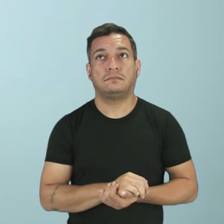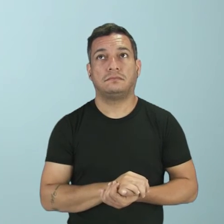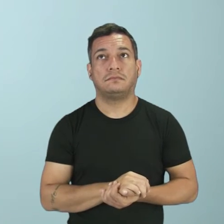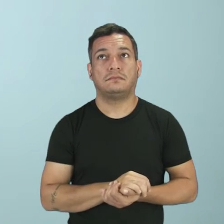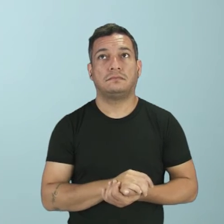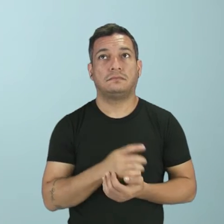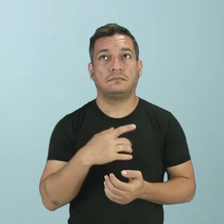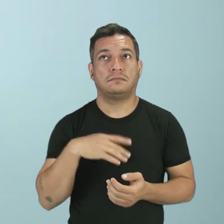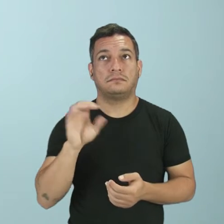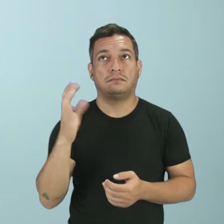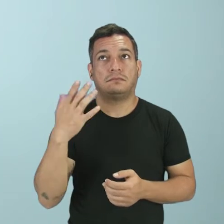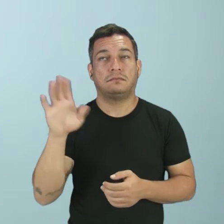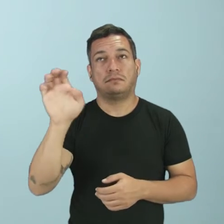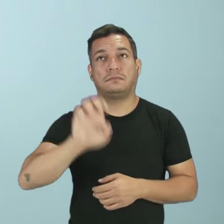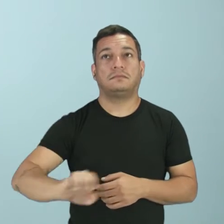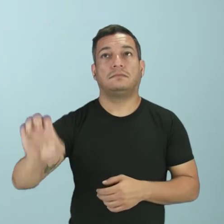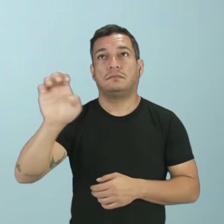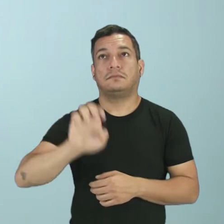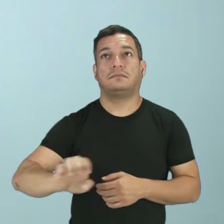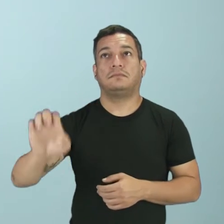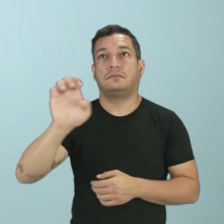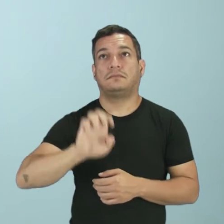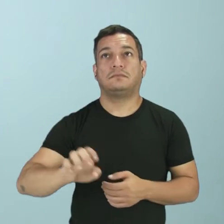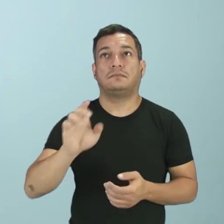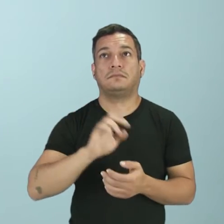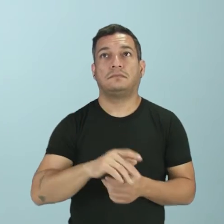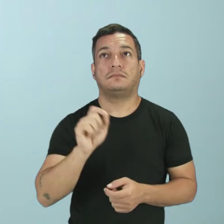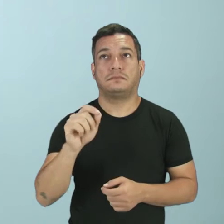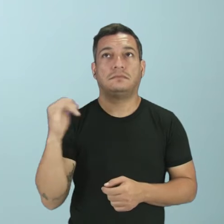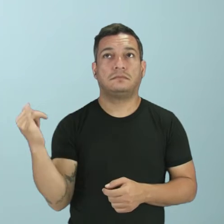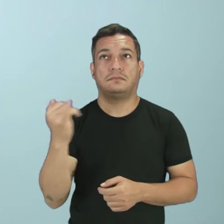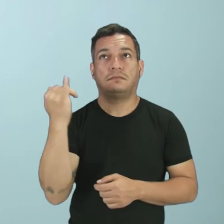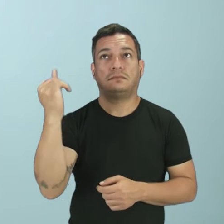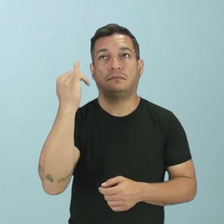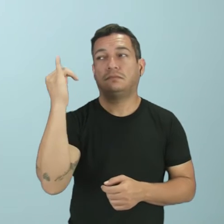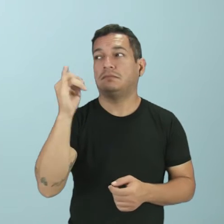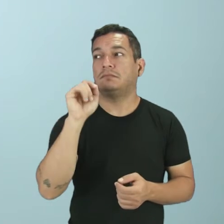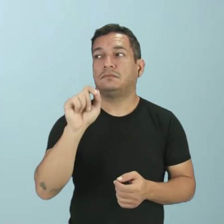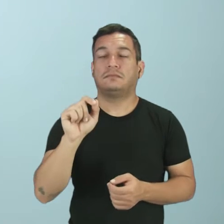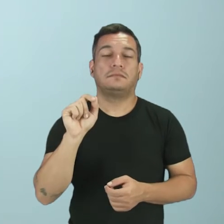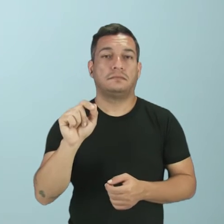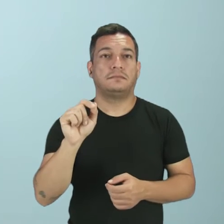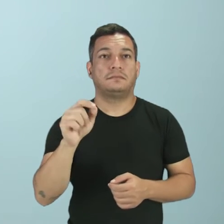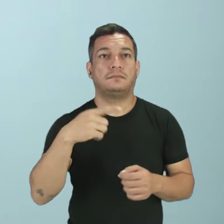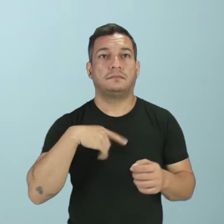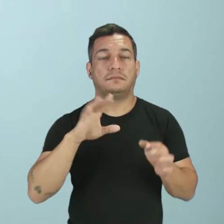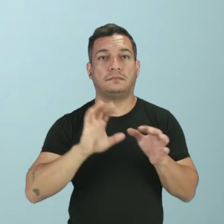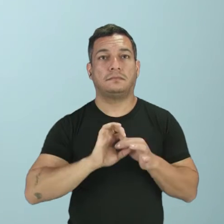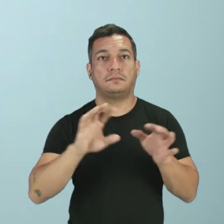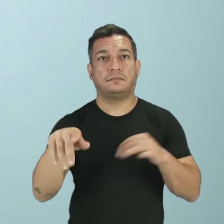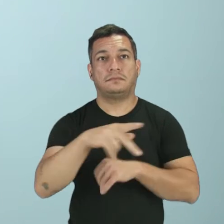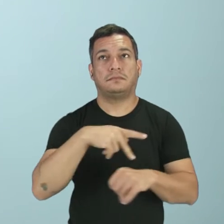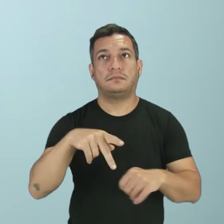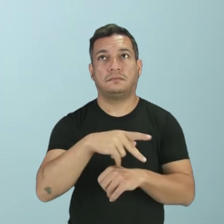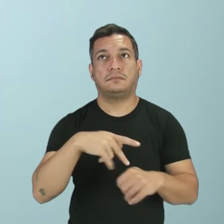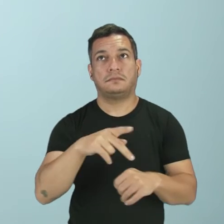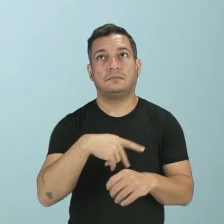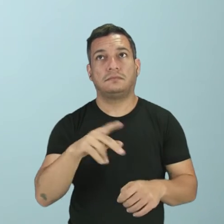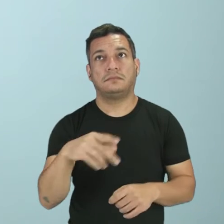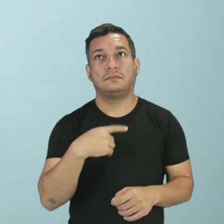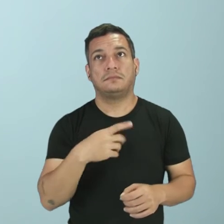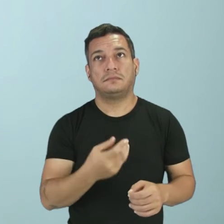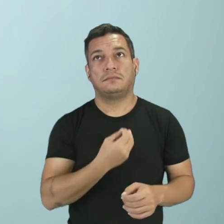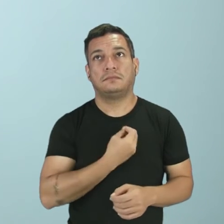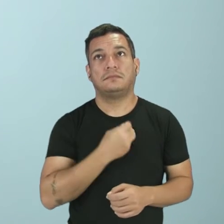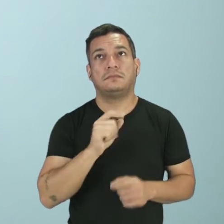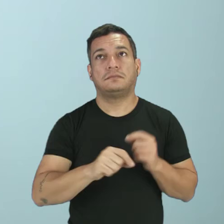se difundiram na Europa e foram muito importantes para a libertação de países que